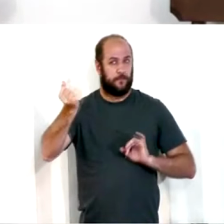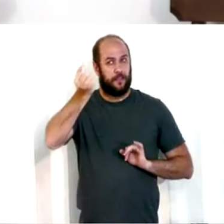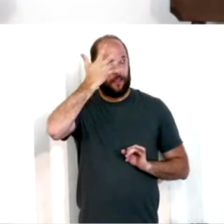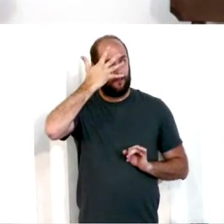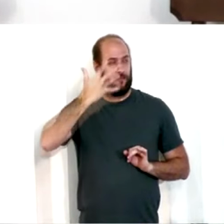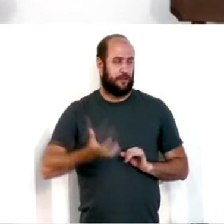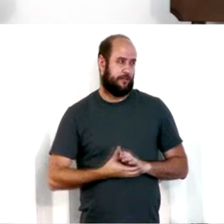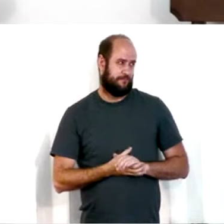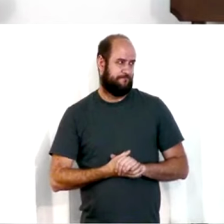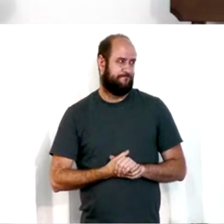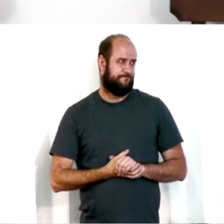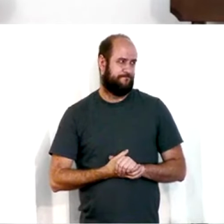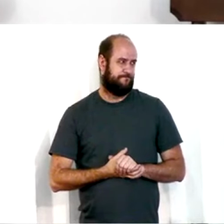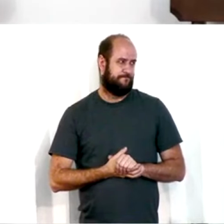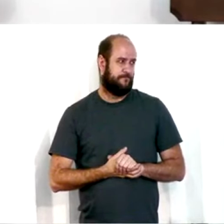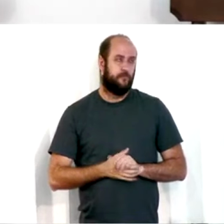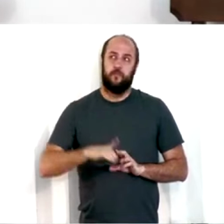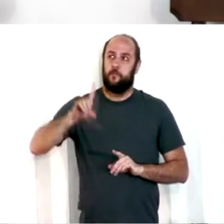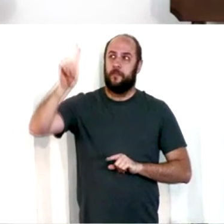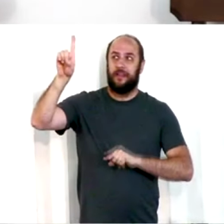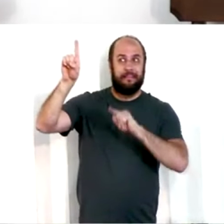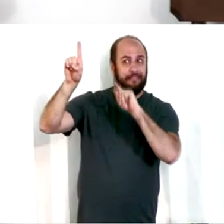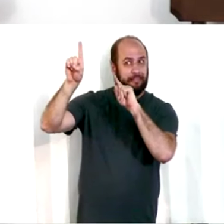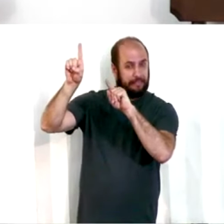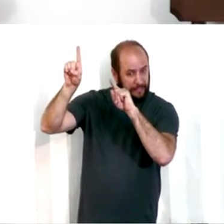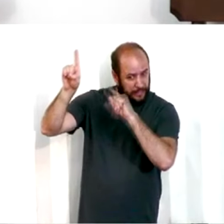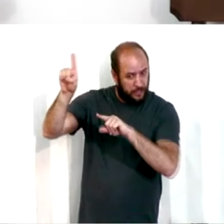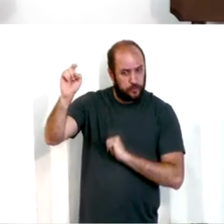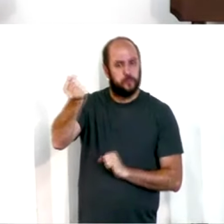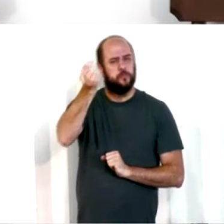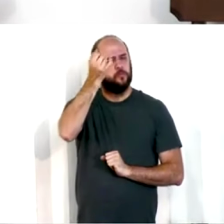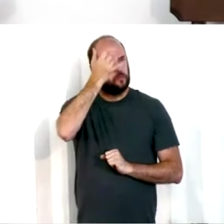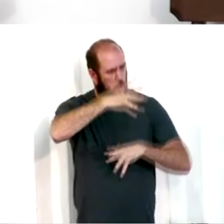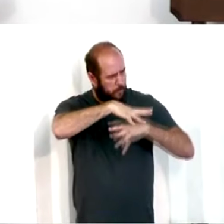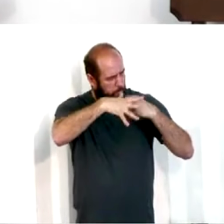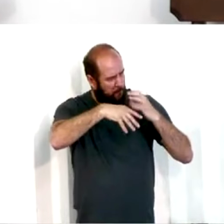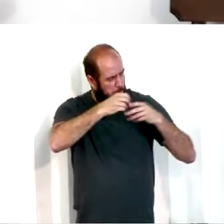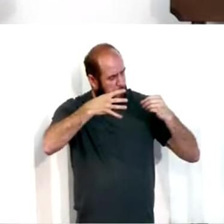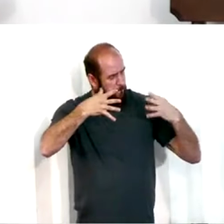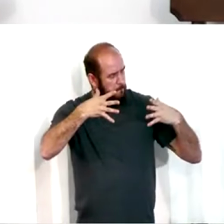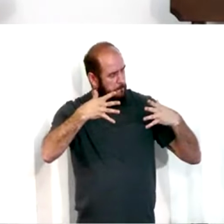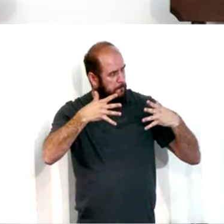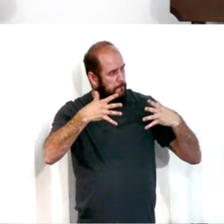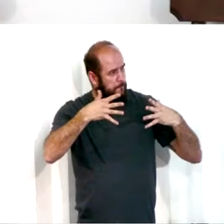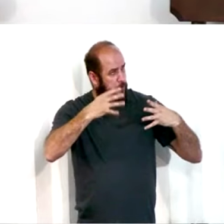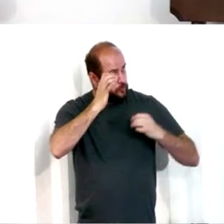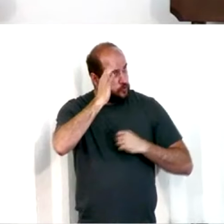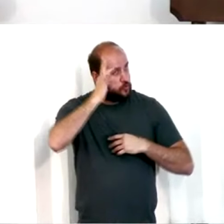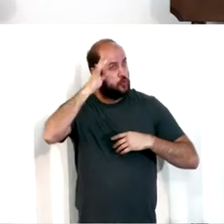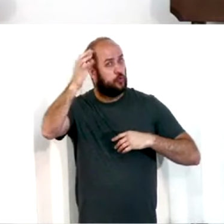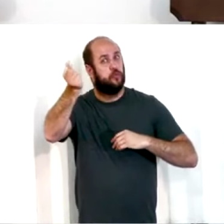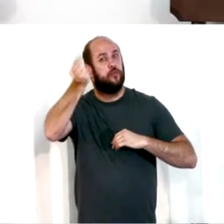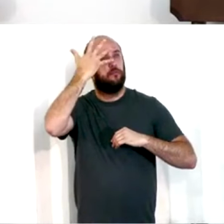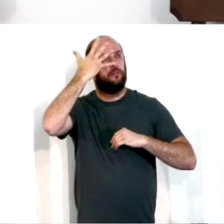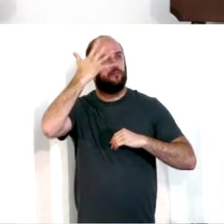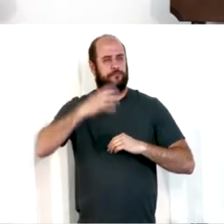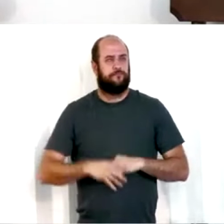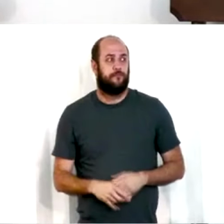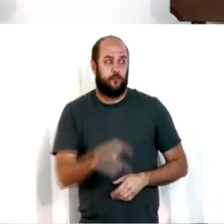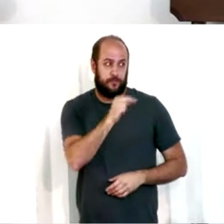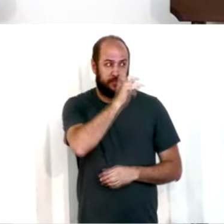mistérios. Este Deus revelou o sonho e a interpretação. O sonho do Senhor foi